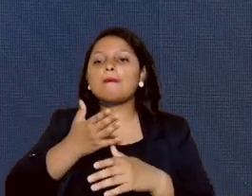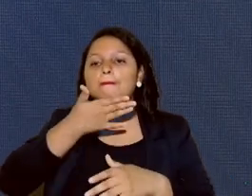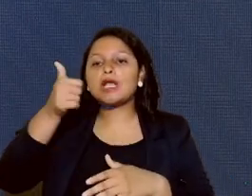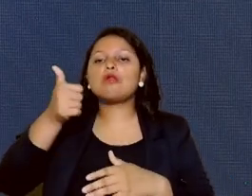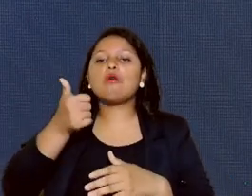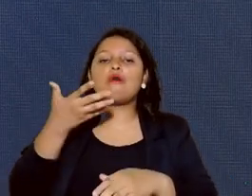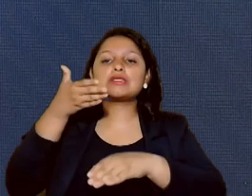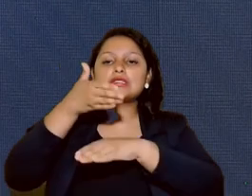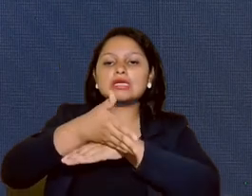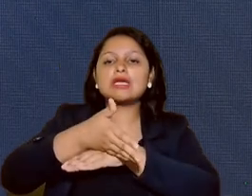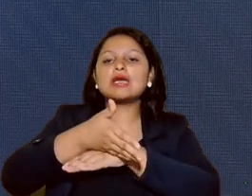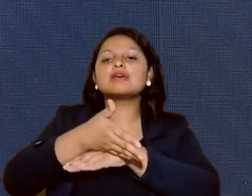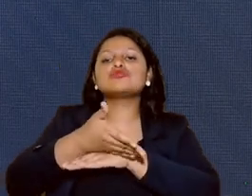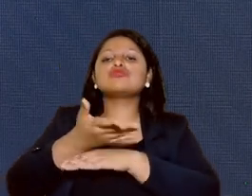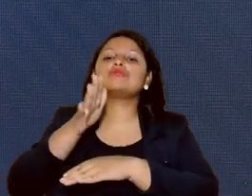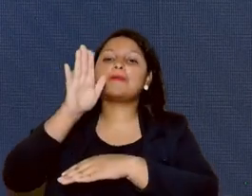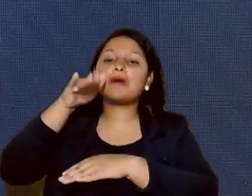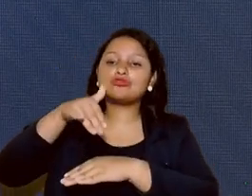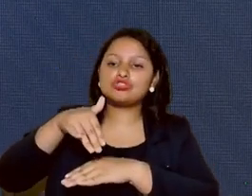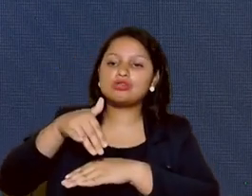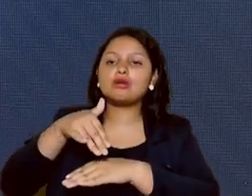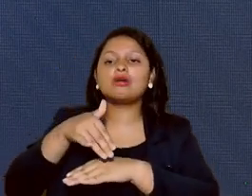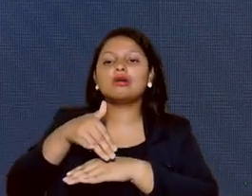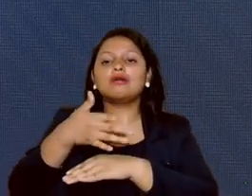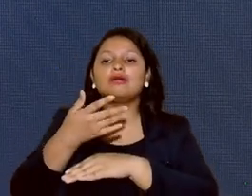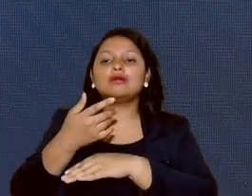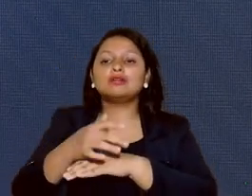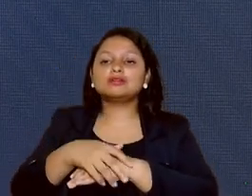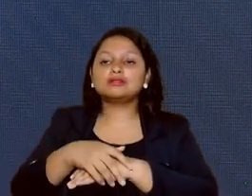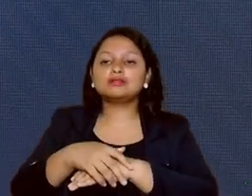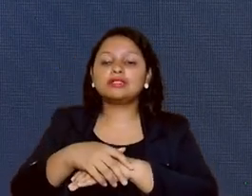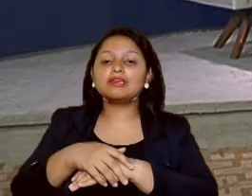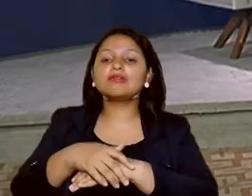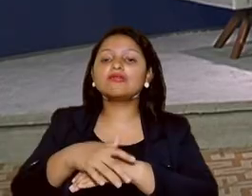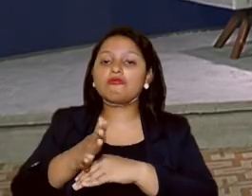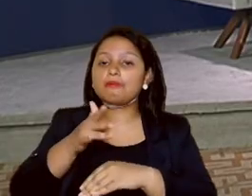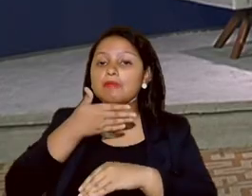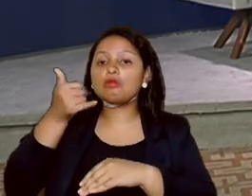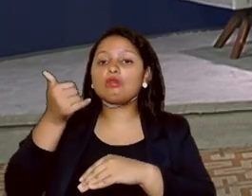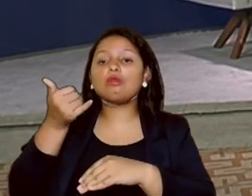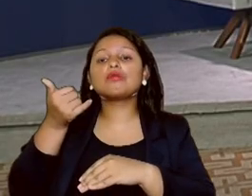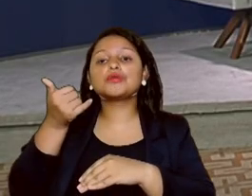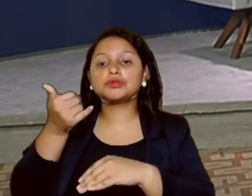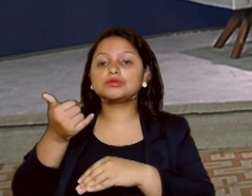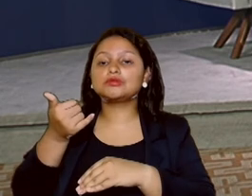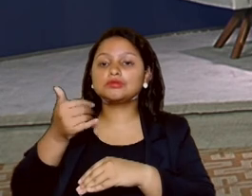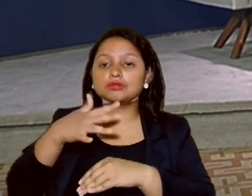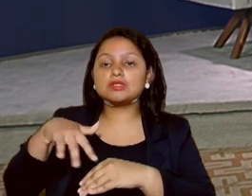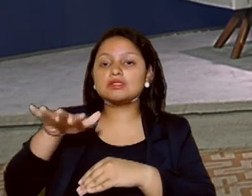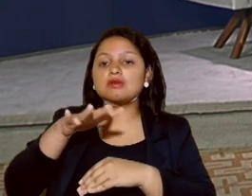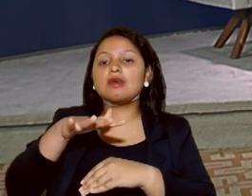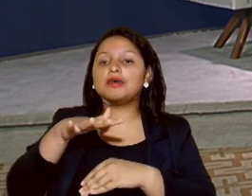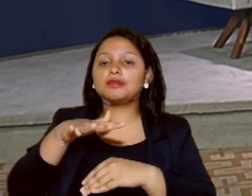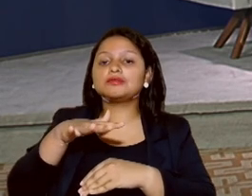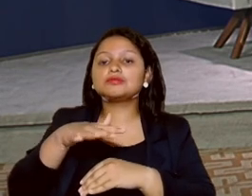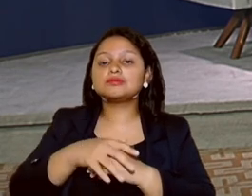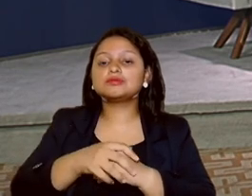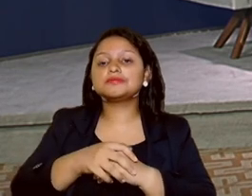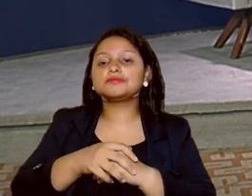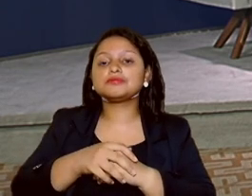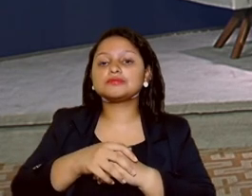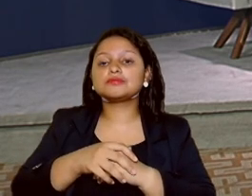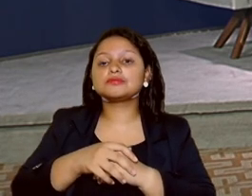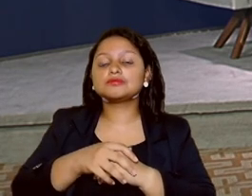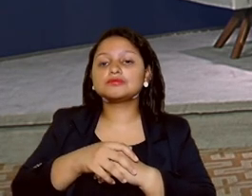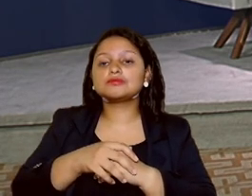o acesso vamos baratear o acesso vão tornar as PM as mais competitivas é no mercado que elas estão inseridas Então é eu